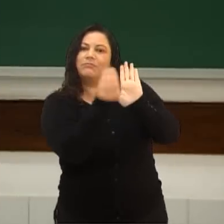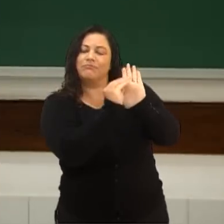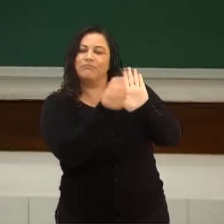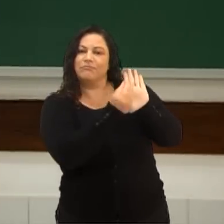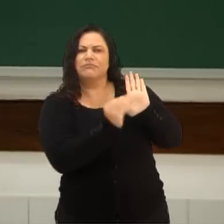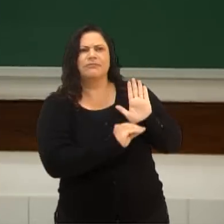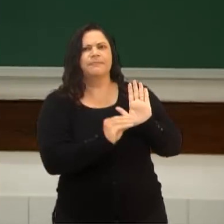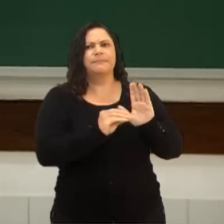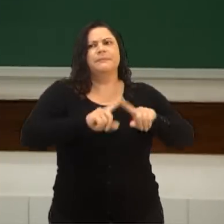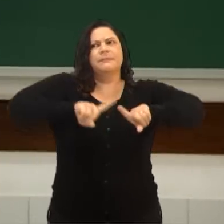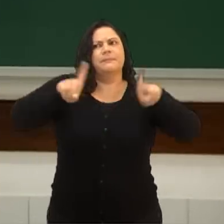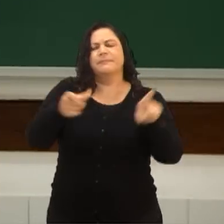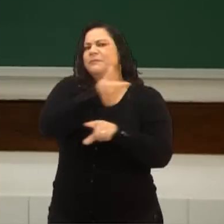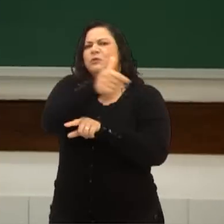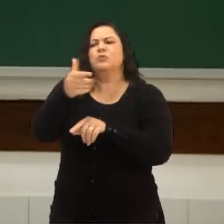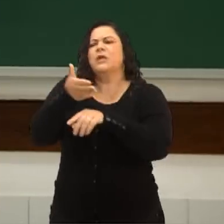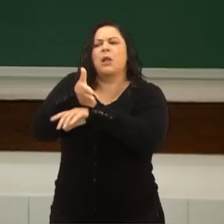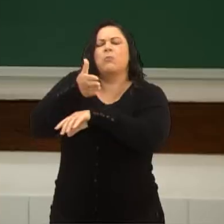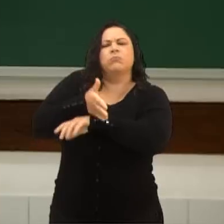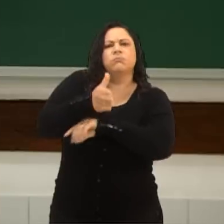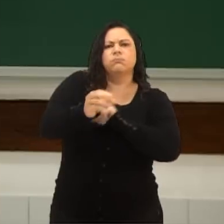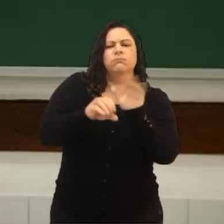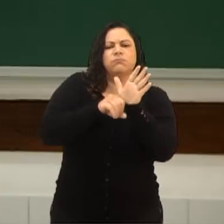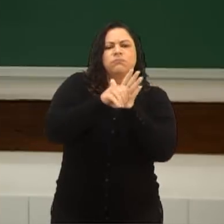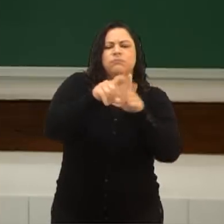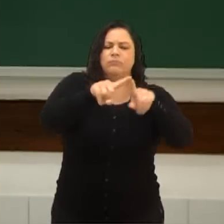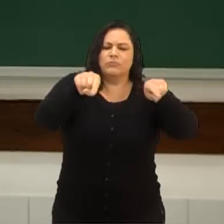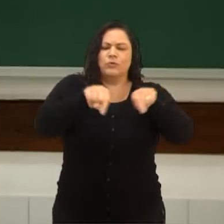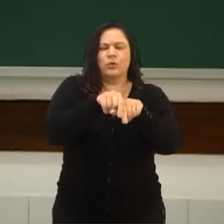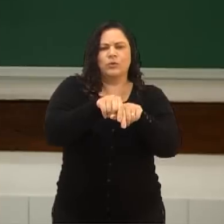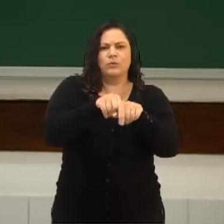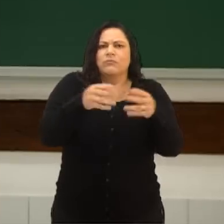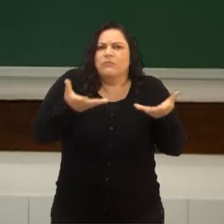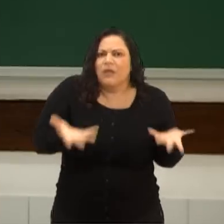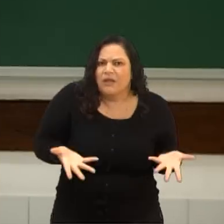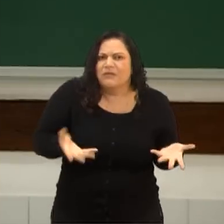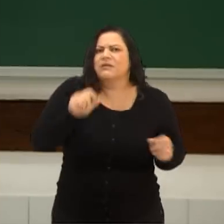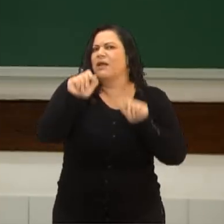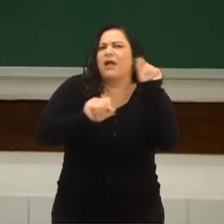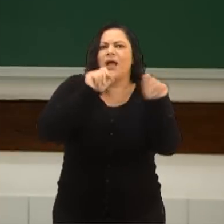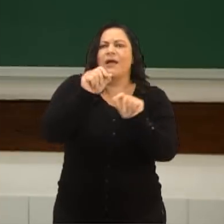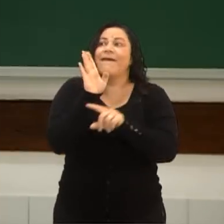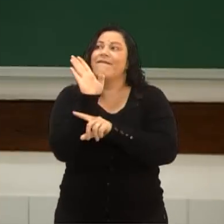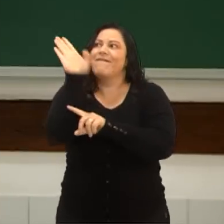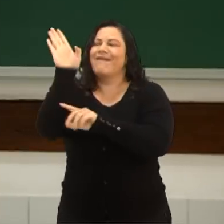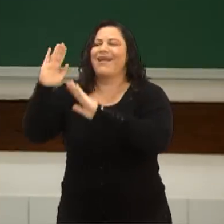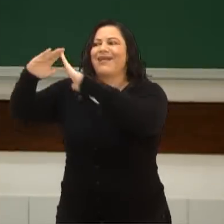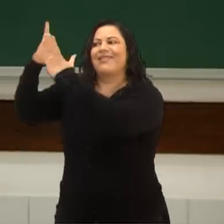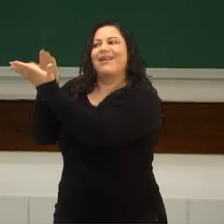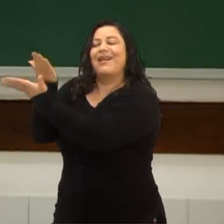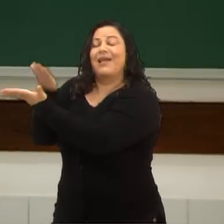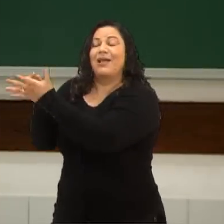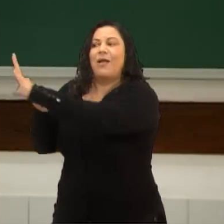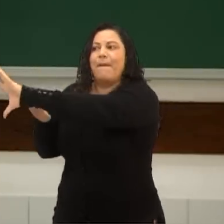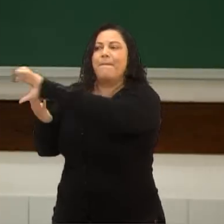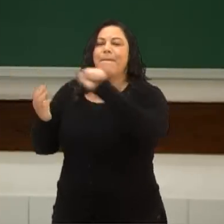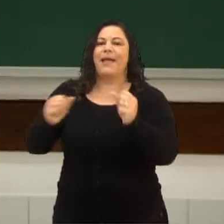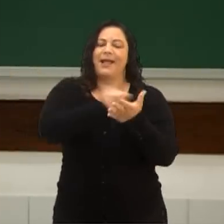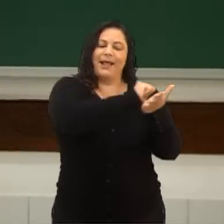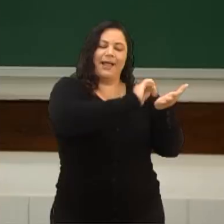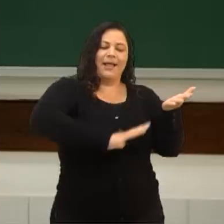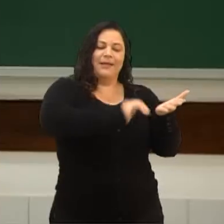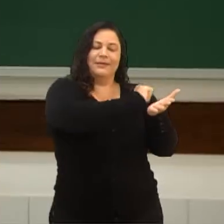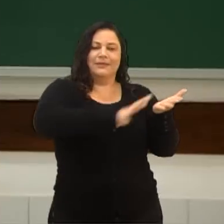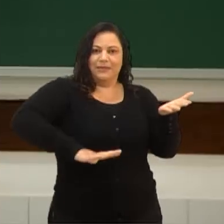ao Classroom. Vá até a sua escola que lá tem uma atividade esperando você, tudo bem? Sua presença é contabilizada com